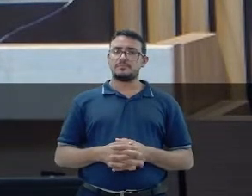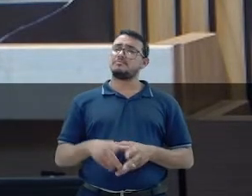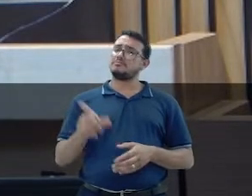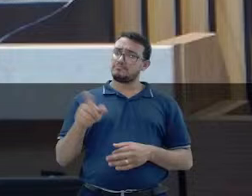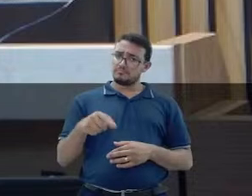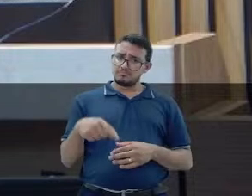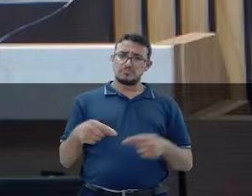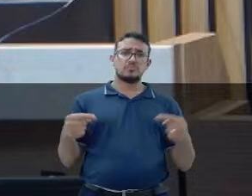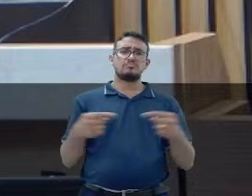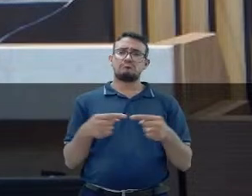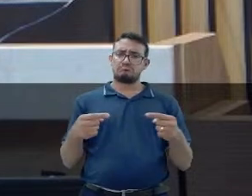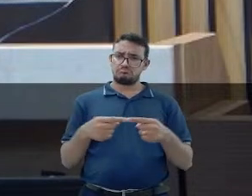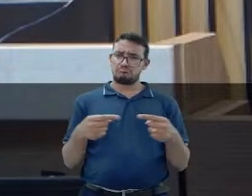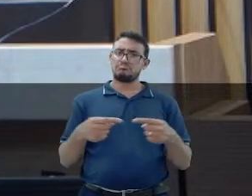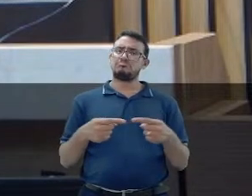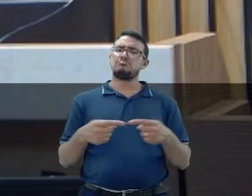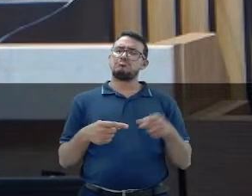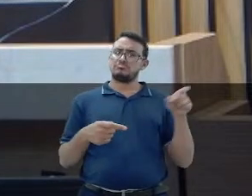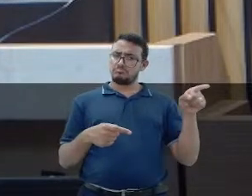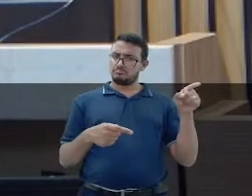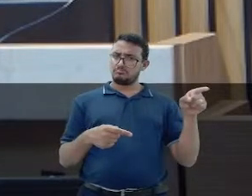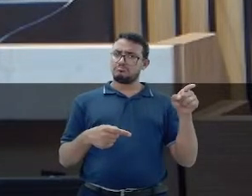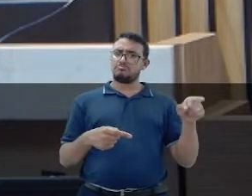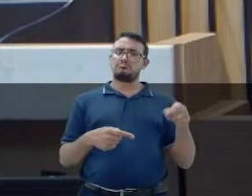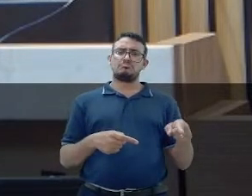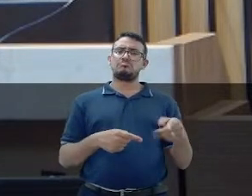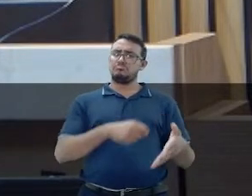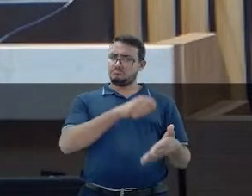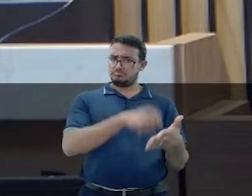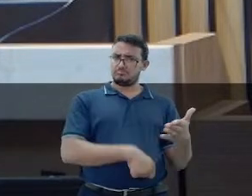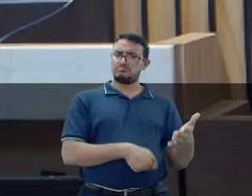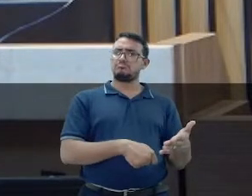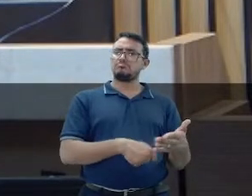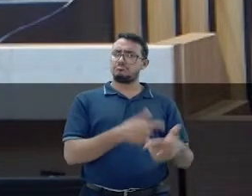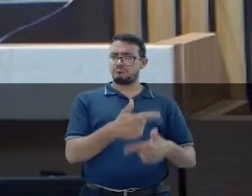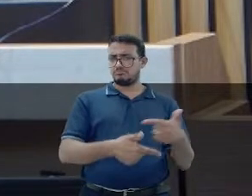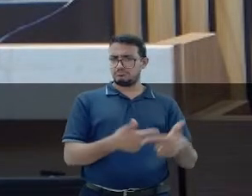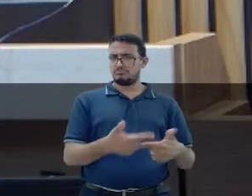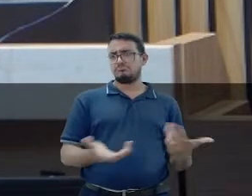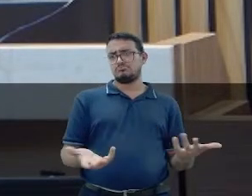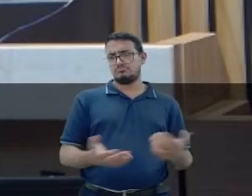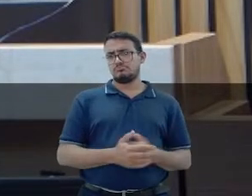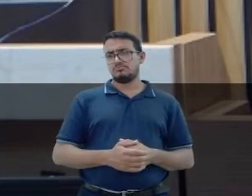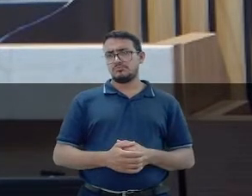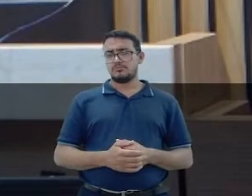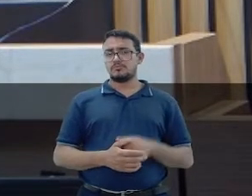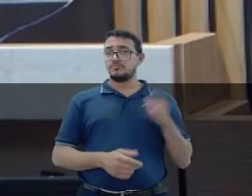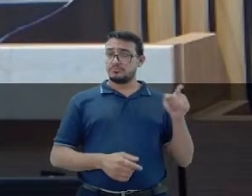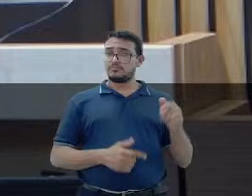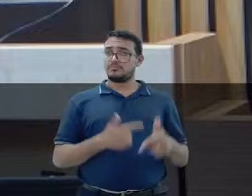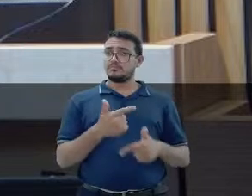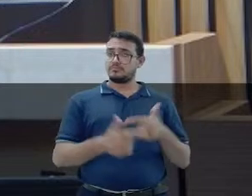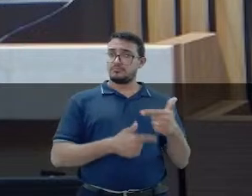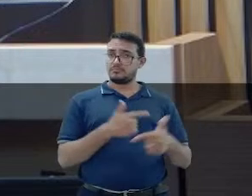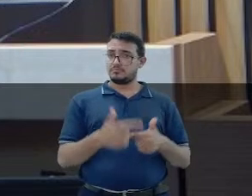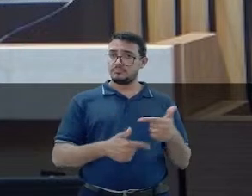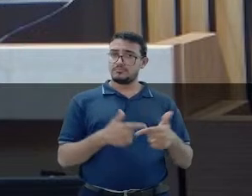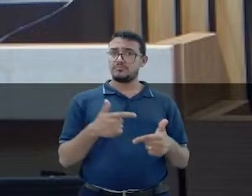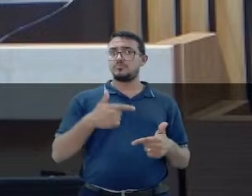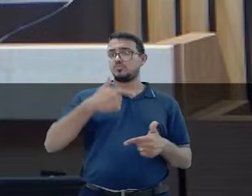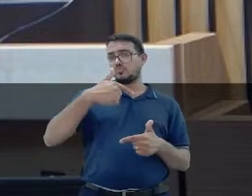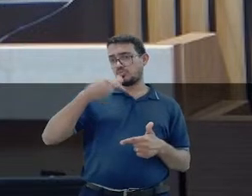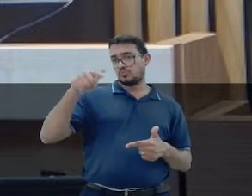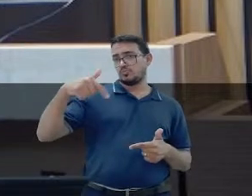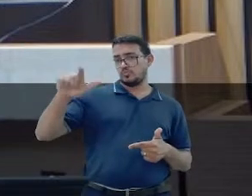compatíveis com o cargo ocupado pelo trabalhador. Conforme a prova dos autos, as funções foram executadas pelos demais